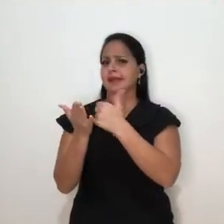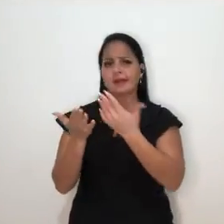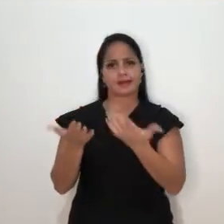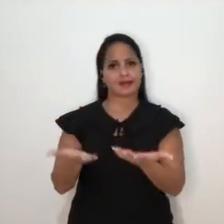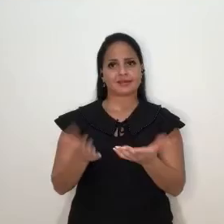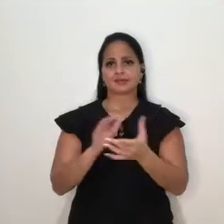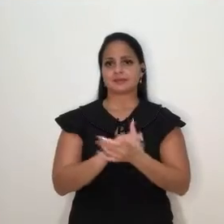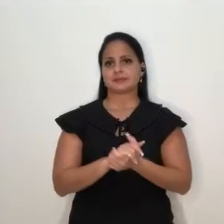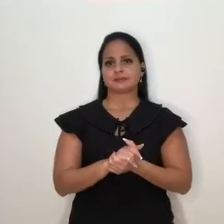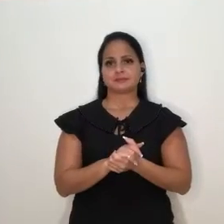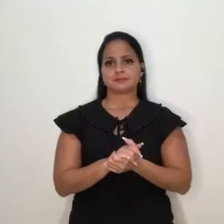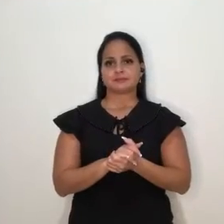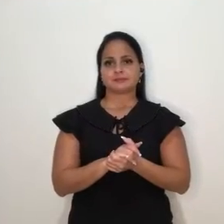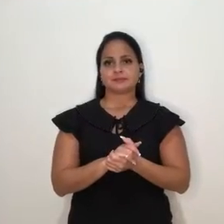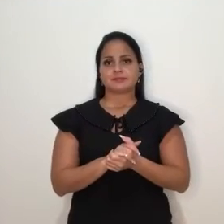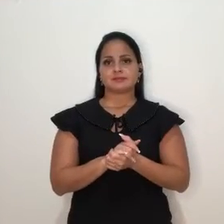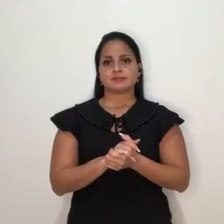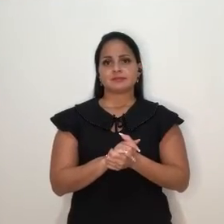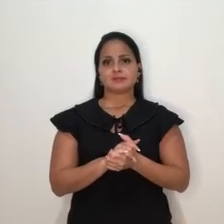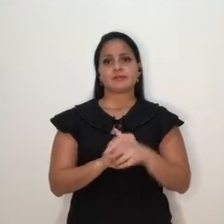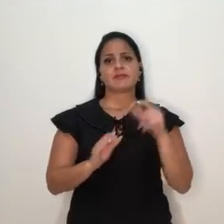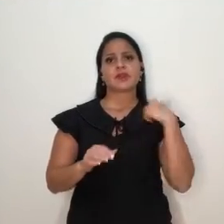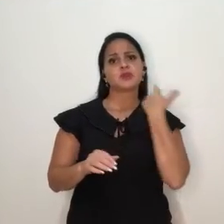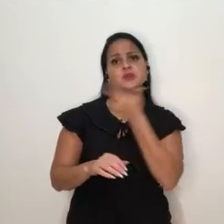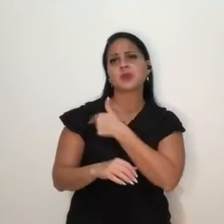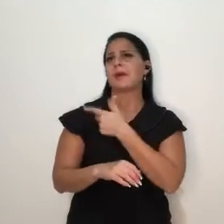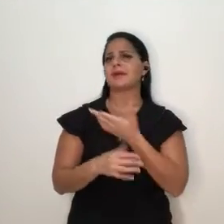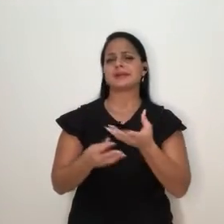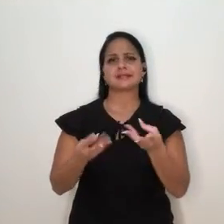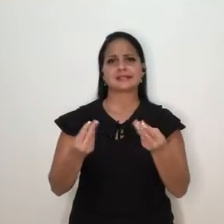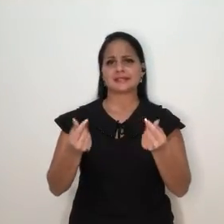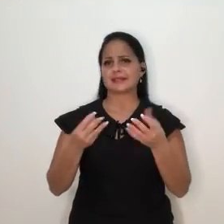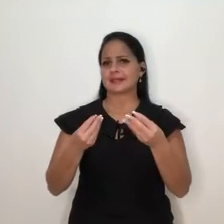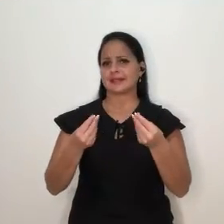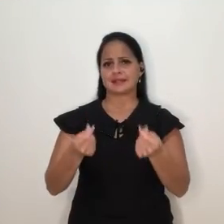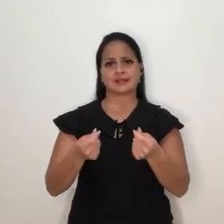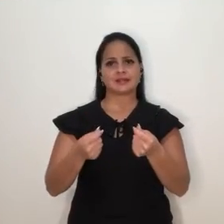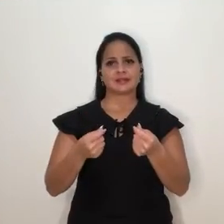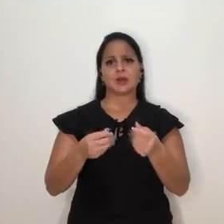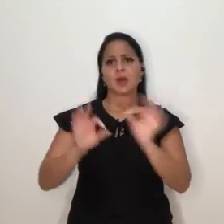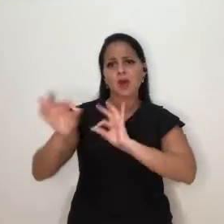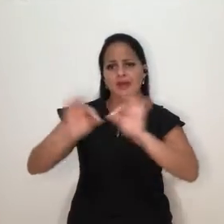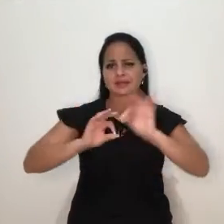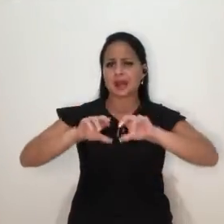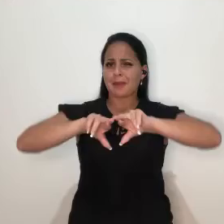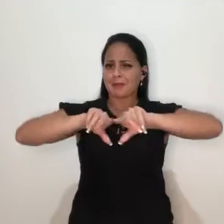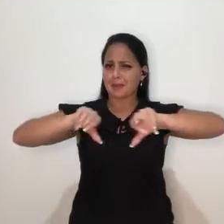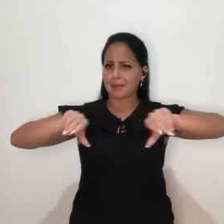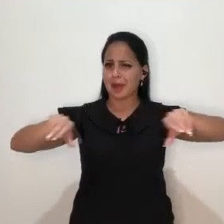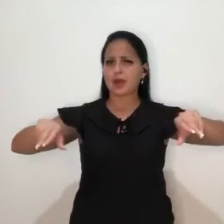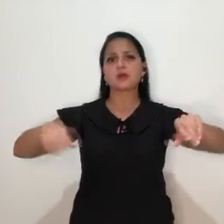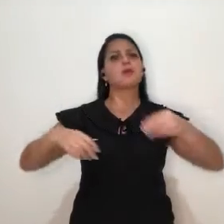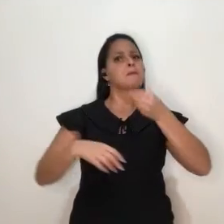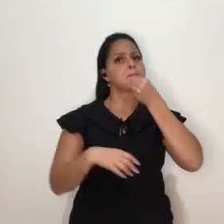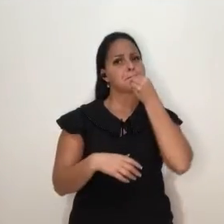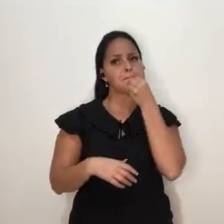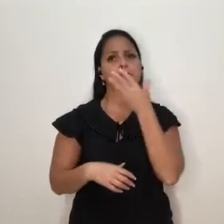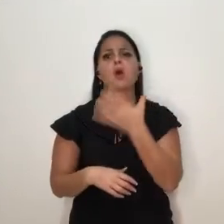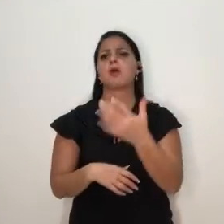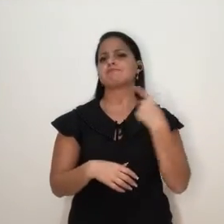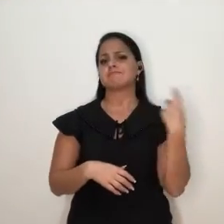quebrava, marretava coisa. Então, assim, foi muito, muito bom, muito valioso, porque foi uma experiência que eu não